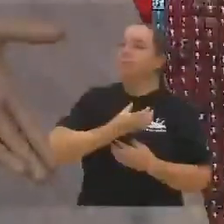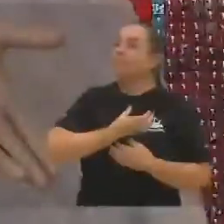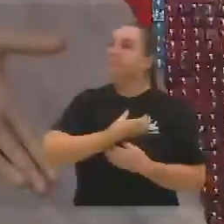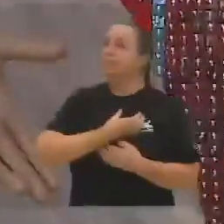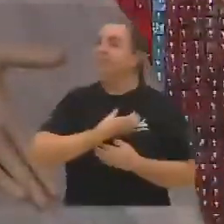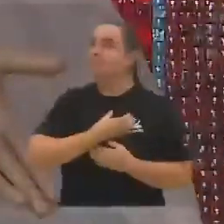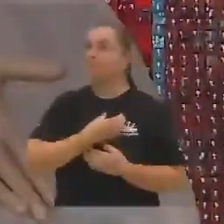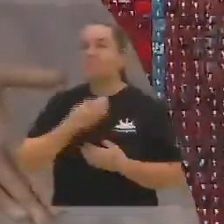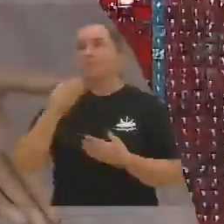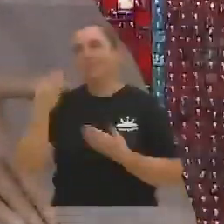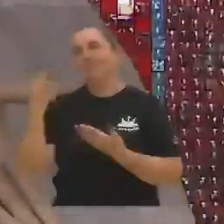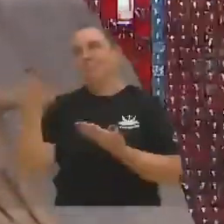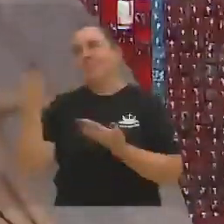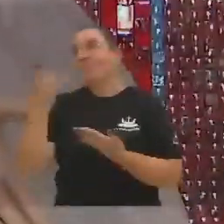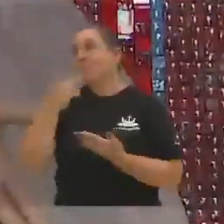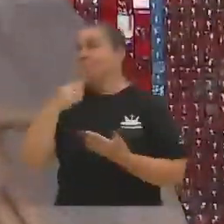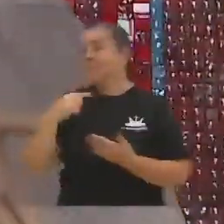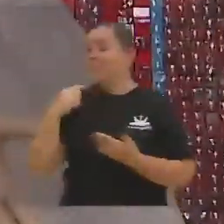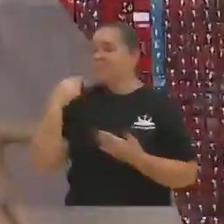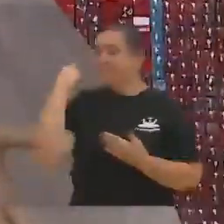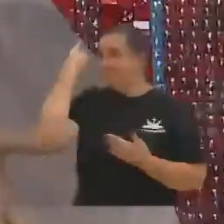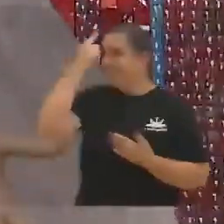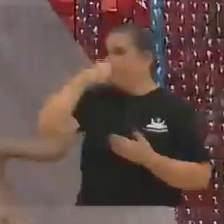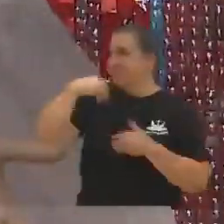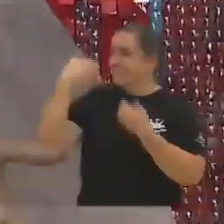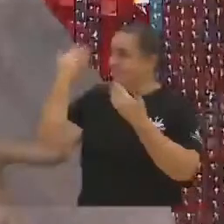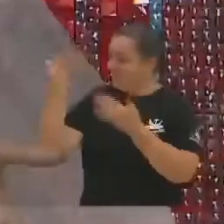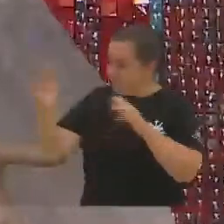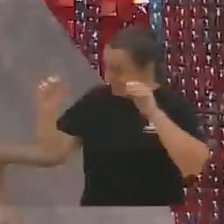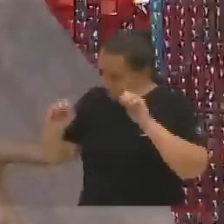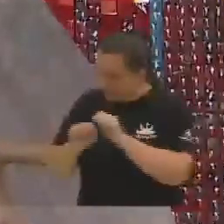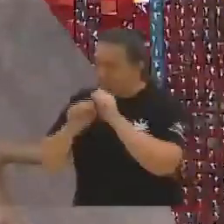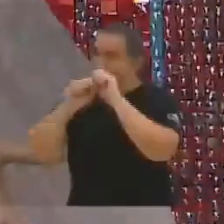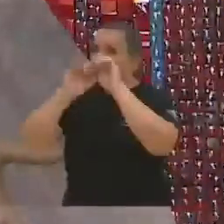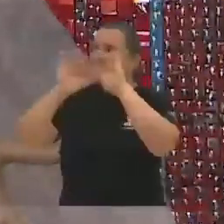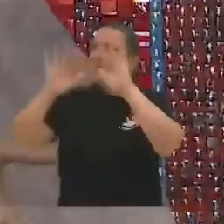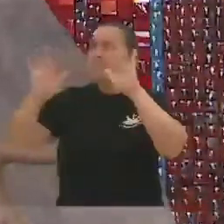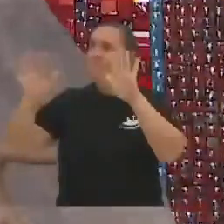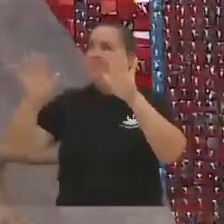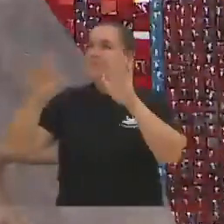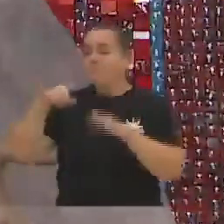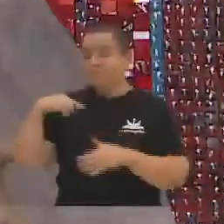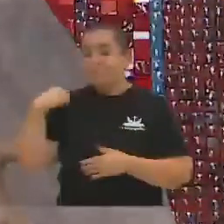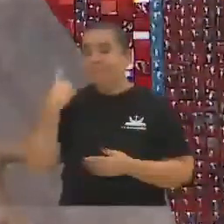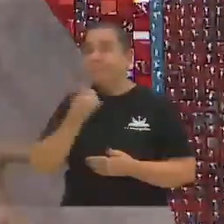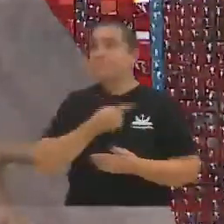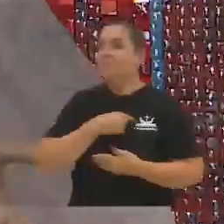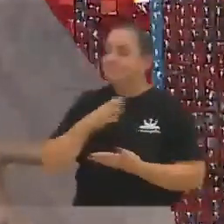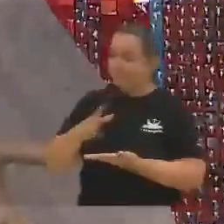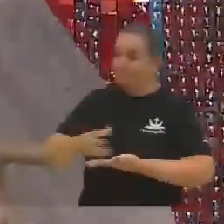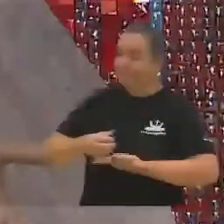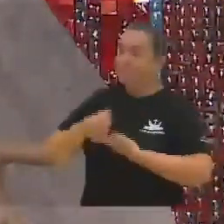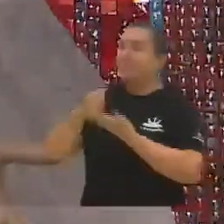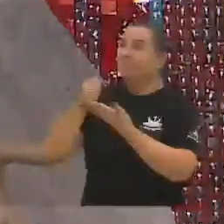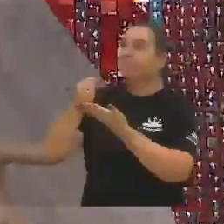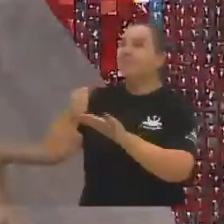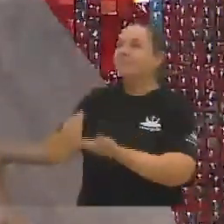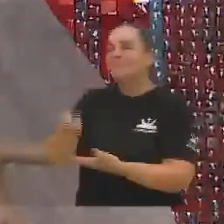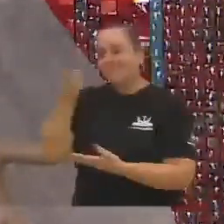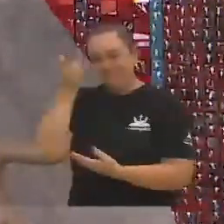Senhor, resplandeci a vossa face e nós seremos